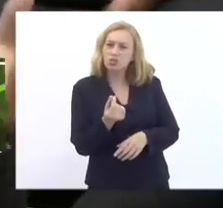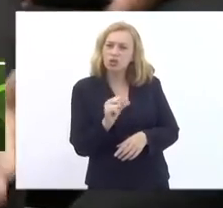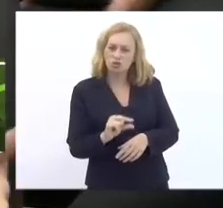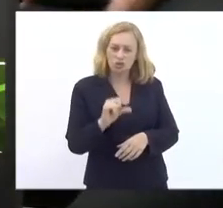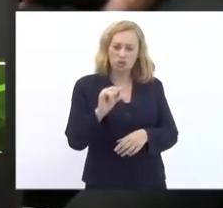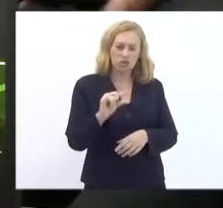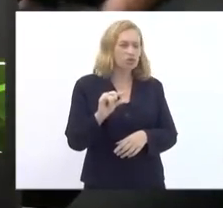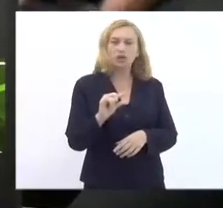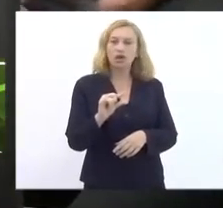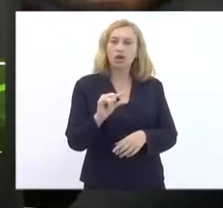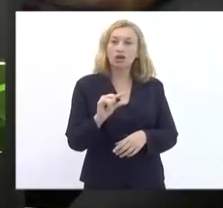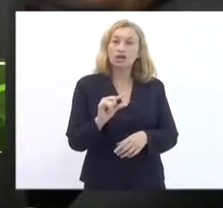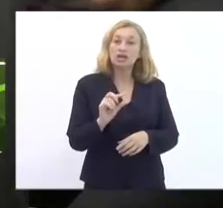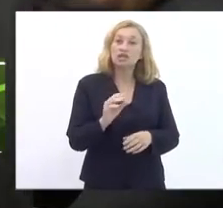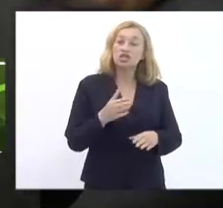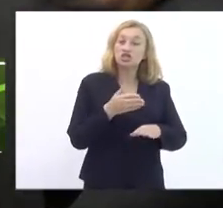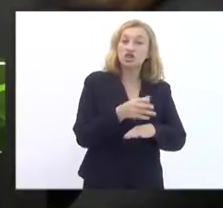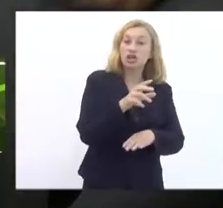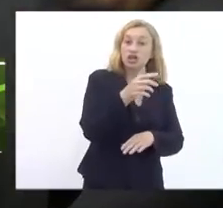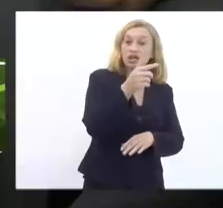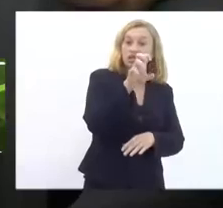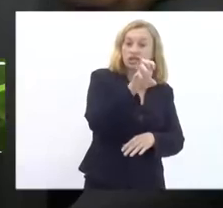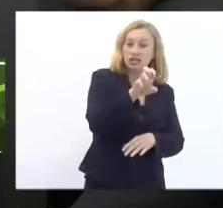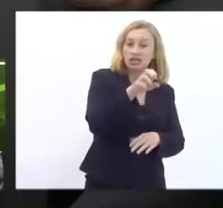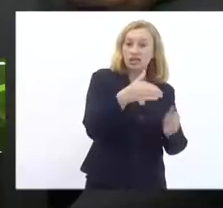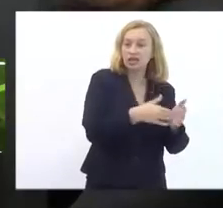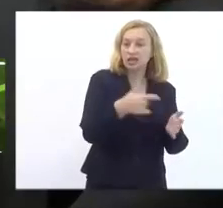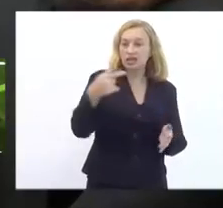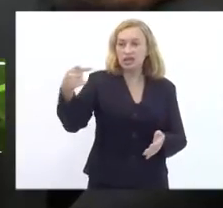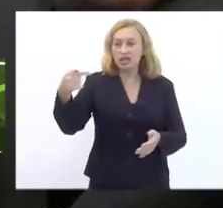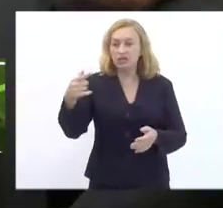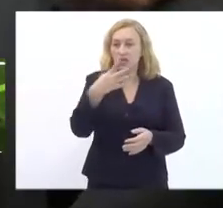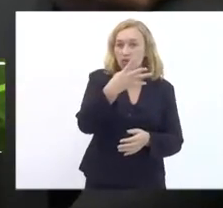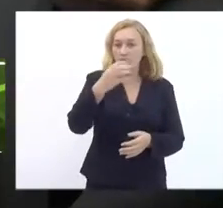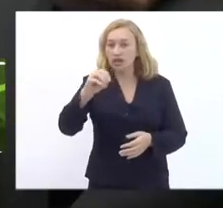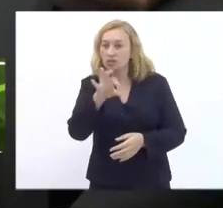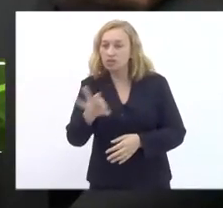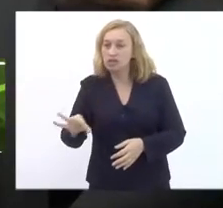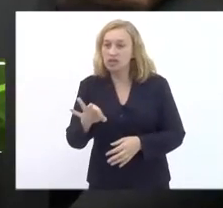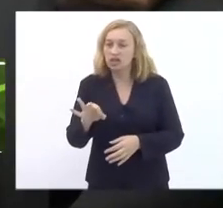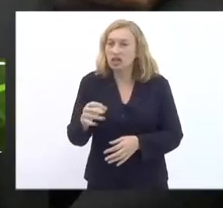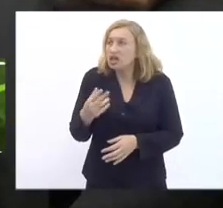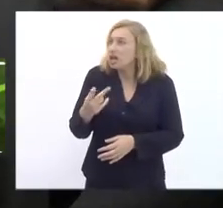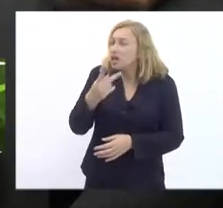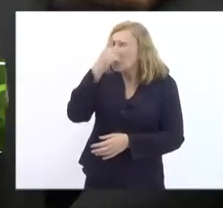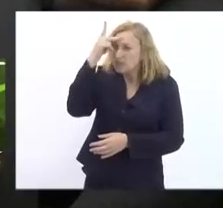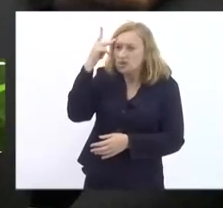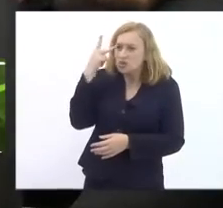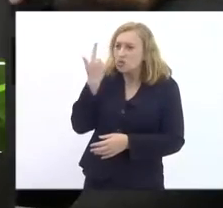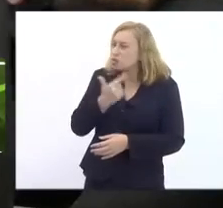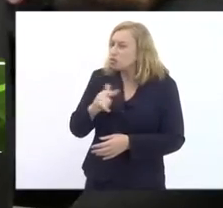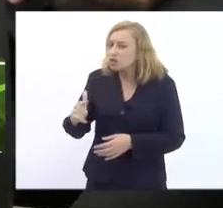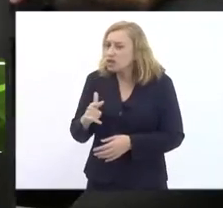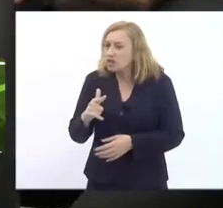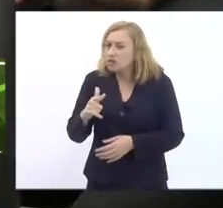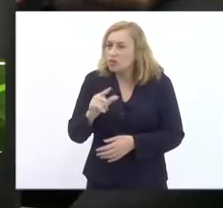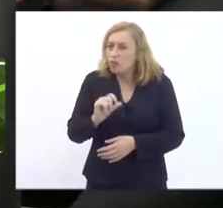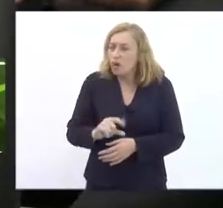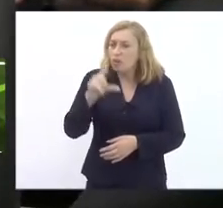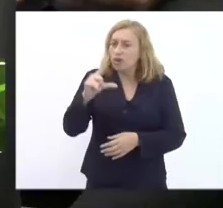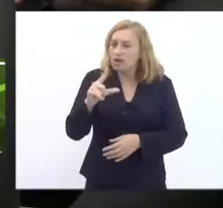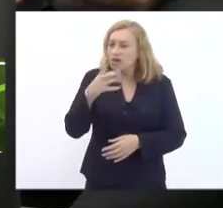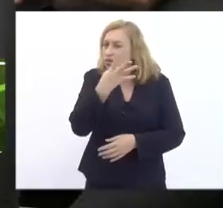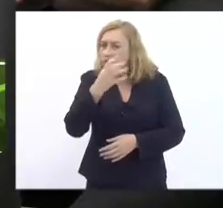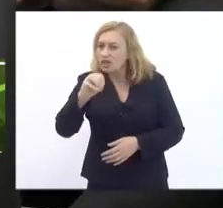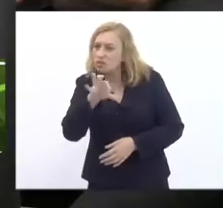sai de 5 para 7, são 40% de aumento, e ninguém teve aqui 40% de aumento. E se sai de 5,90 para 7, são